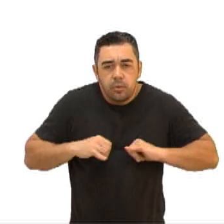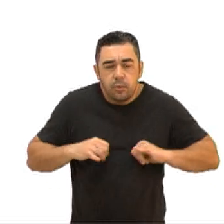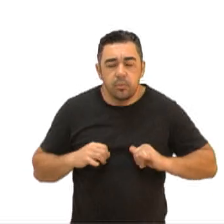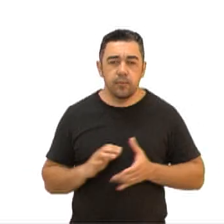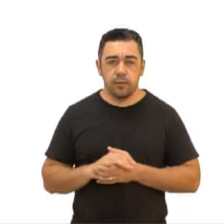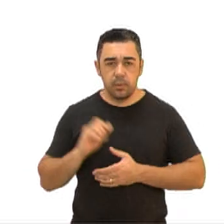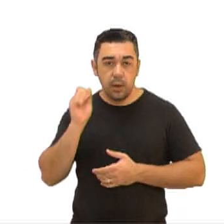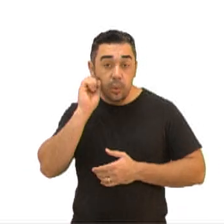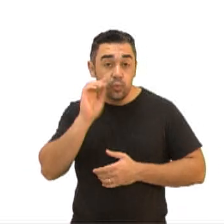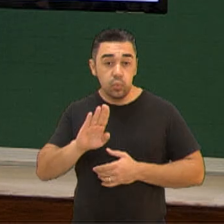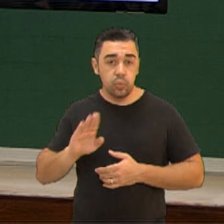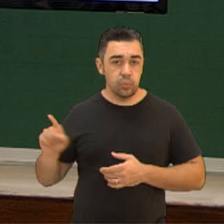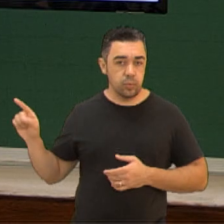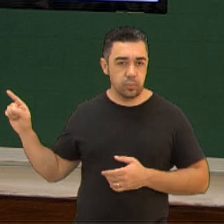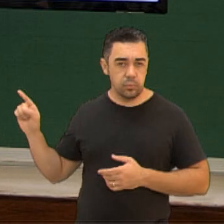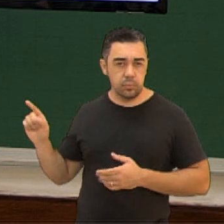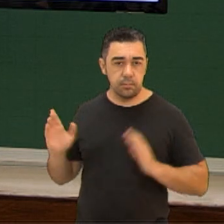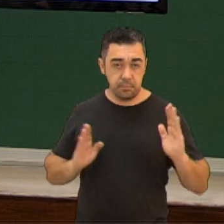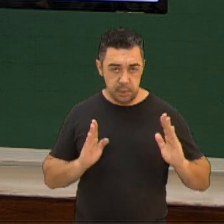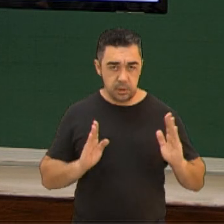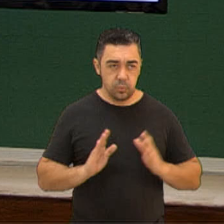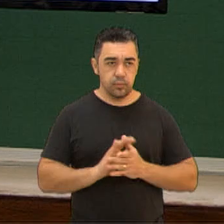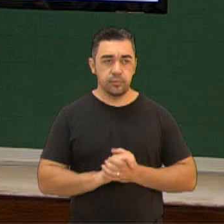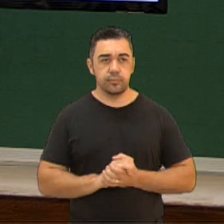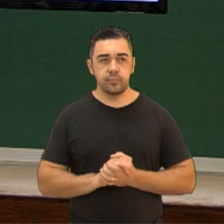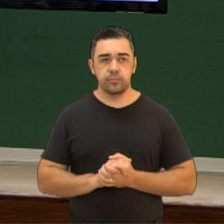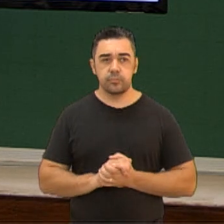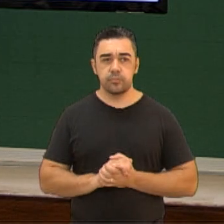predominância do azul, que é a característica dessa fase.